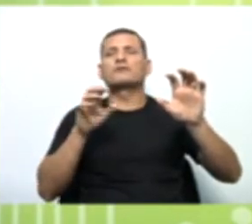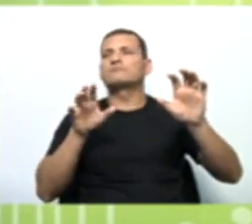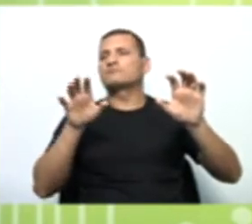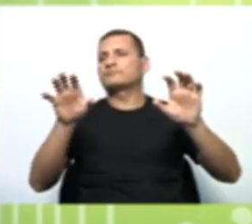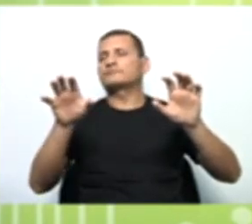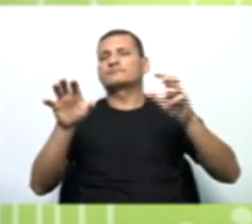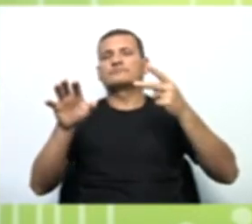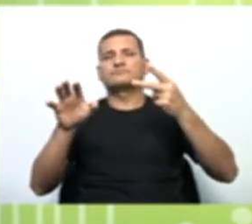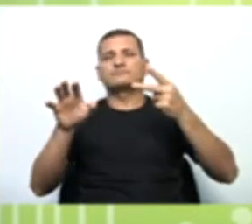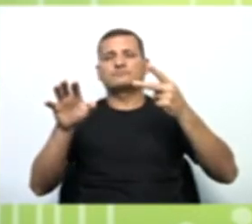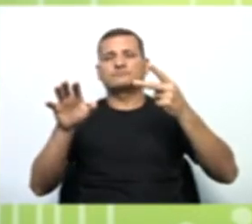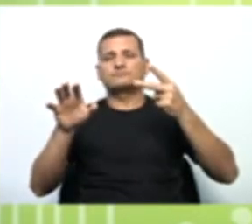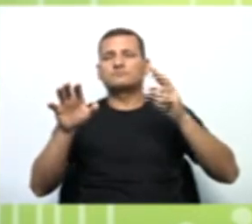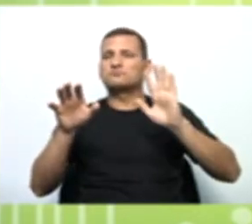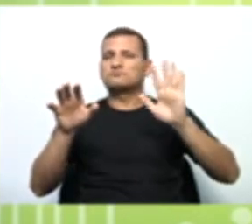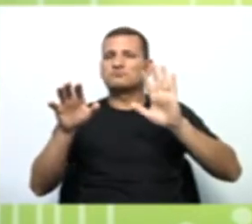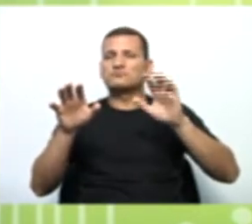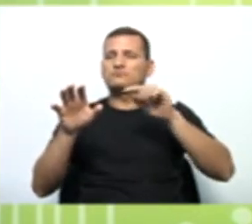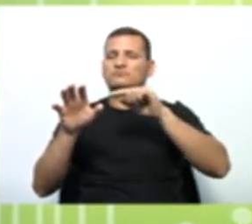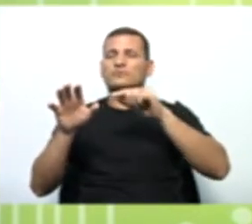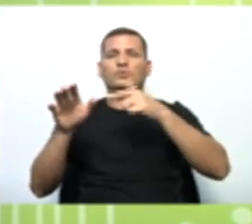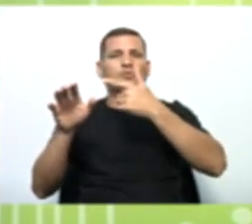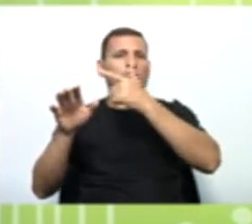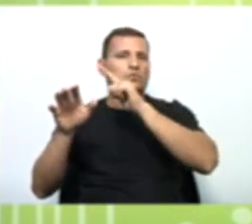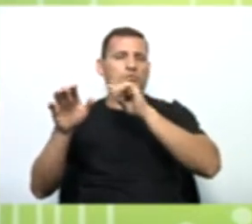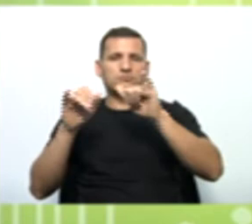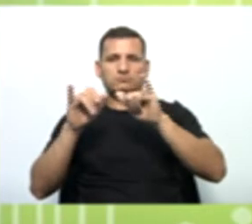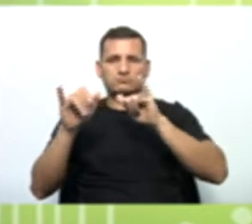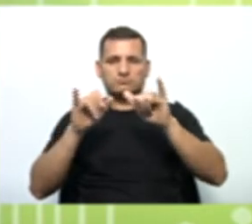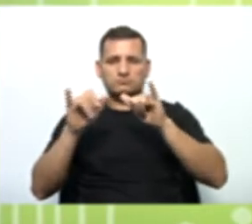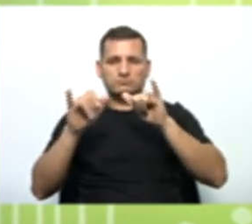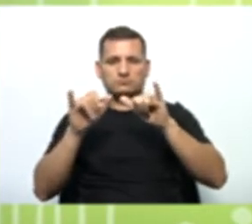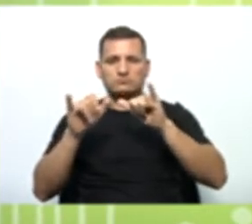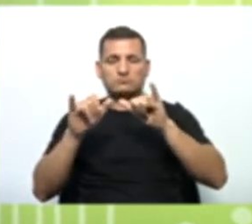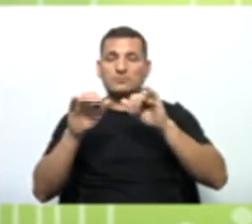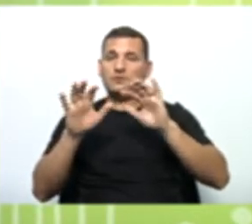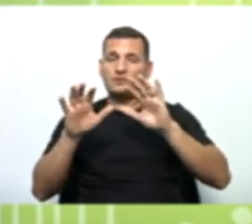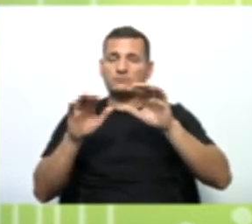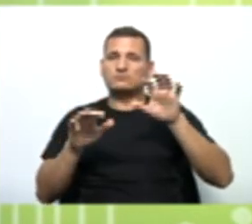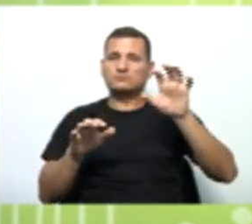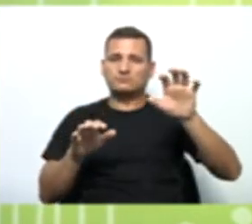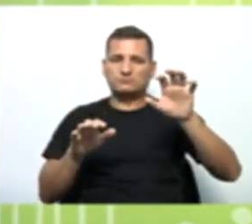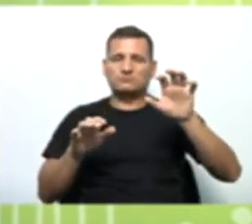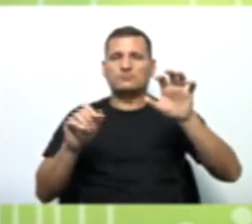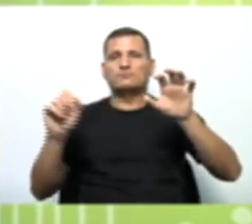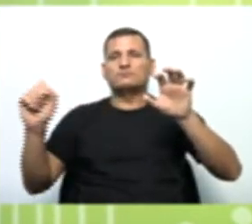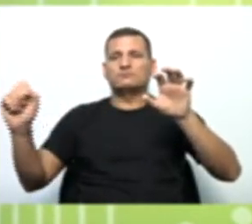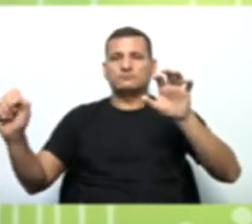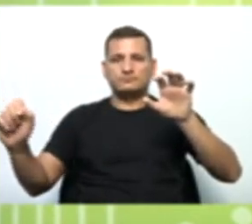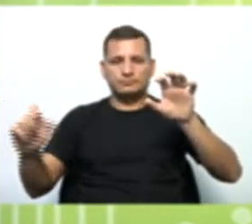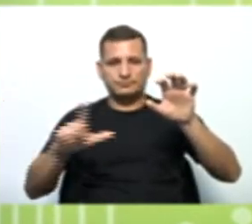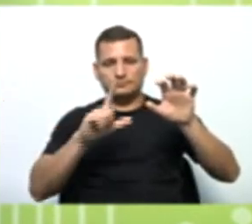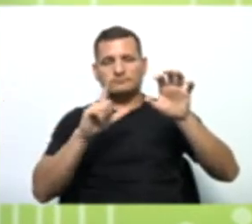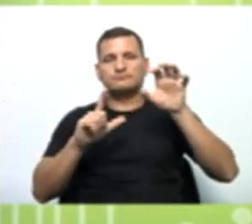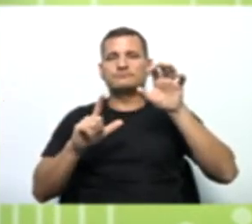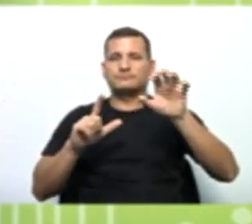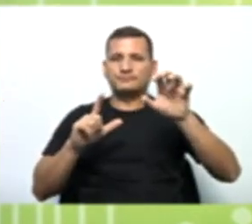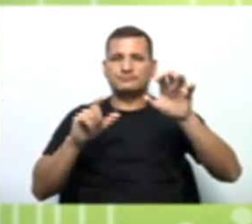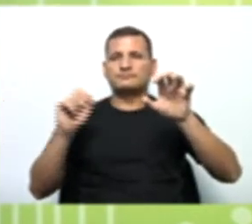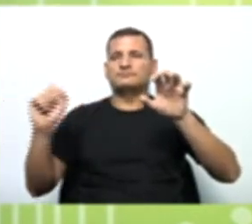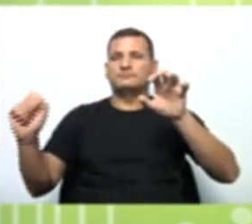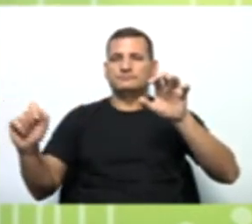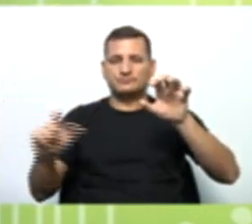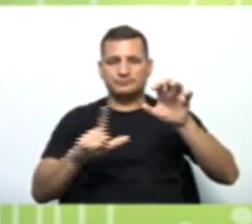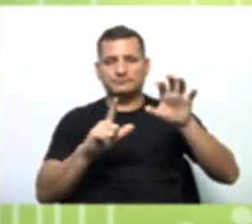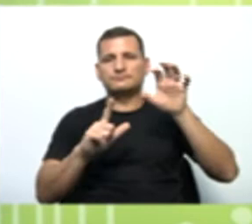lado. Deixa para uma outra informação. Agora sim, quando você muda de uma página, né, uma subpágina, por exemplo, aí aquela logo vai